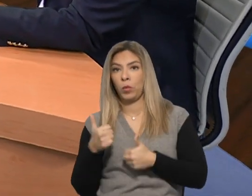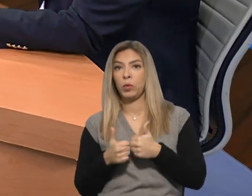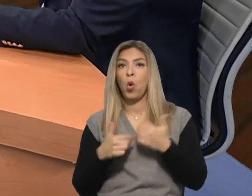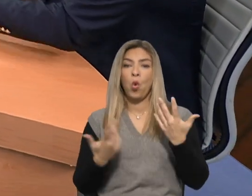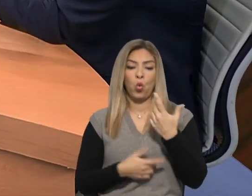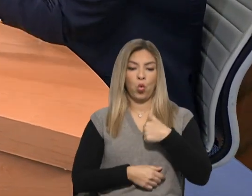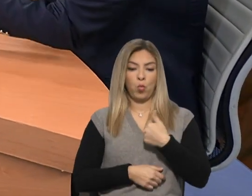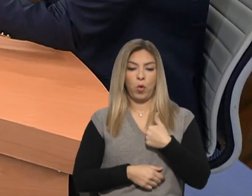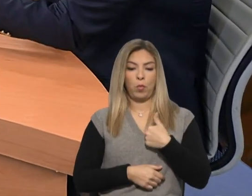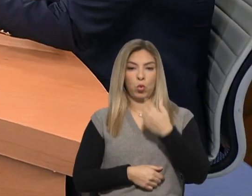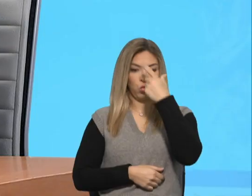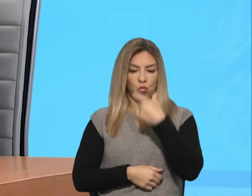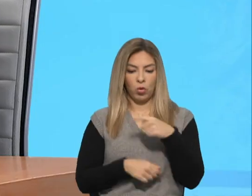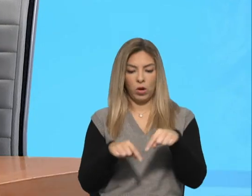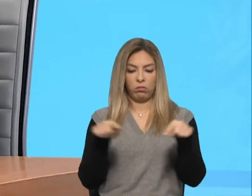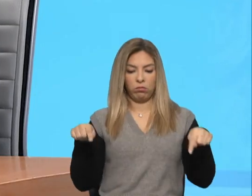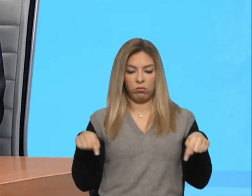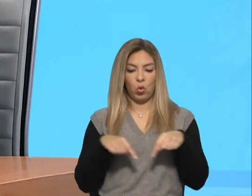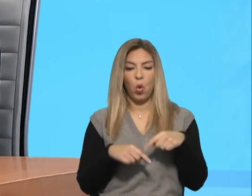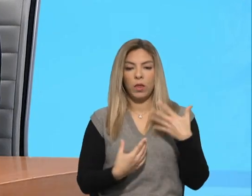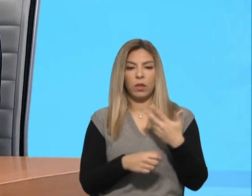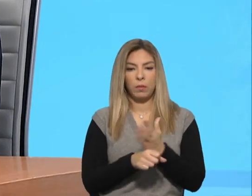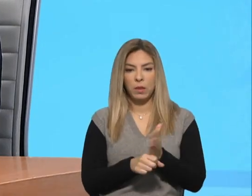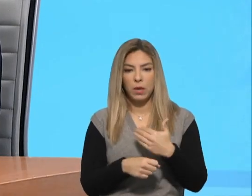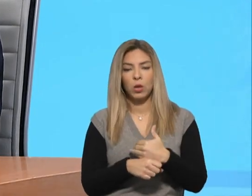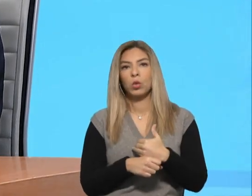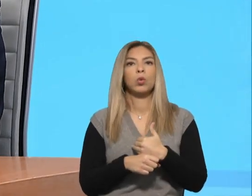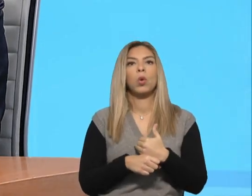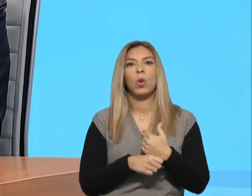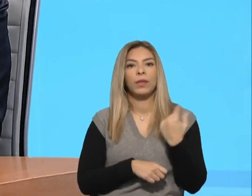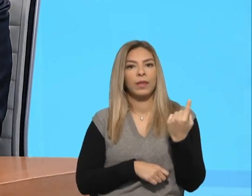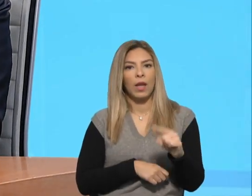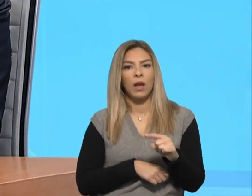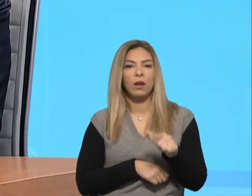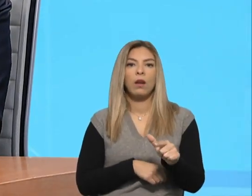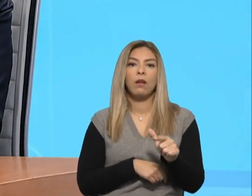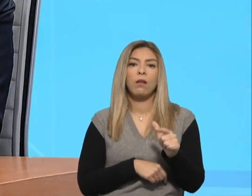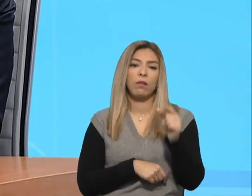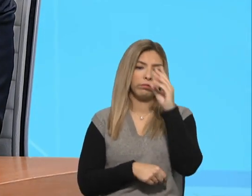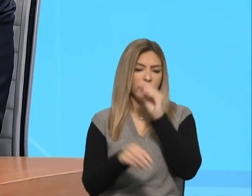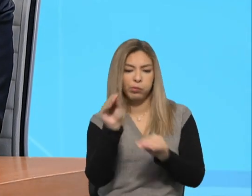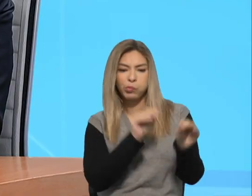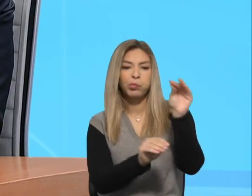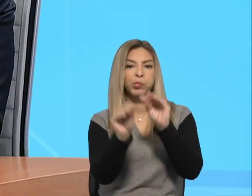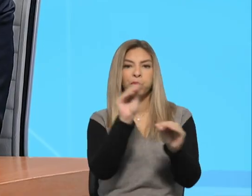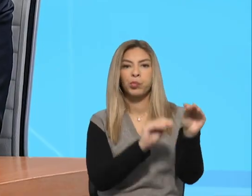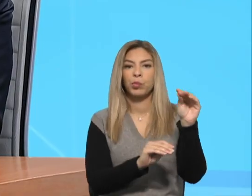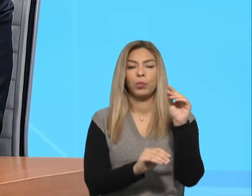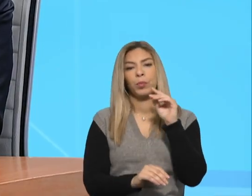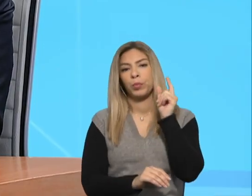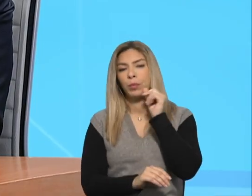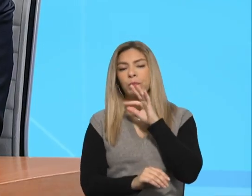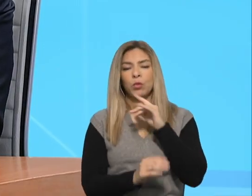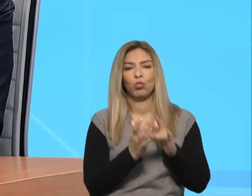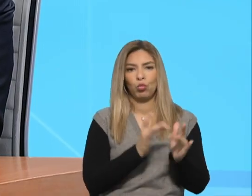trabalhador que tenho o meu espaço ou tenho o departamento onde também faço o nosso presépio. E tem sido muito interessante. Quer dizer, nos últimos anos, por